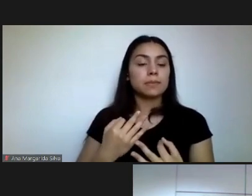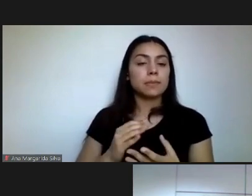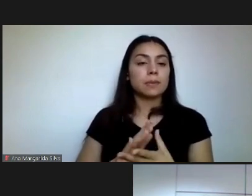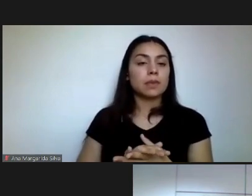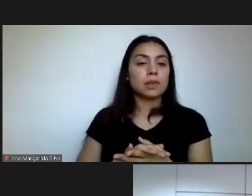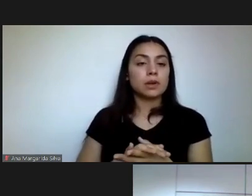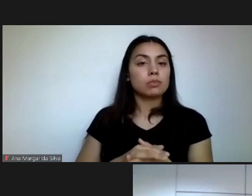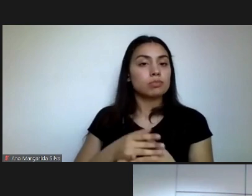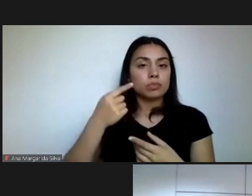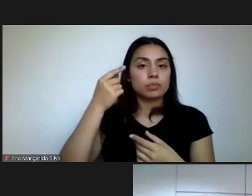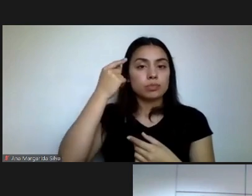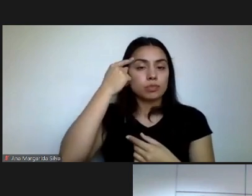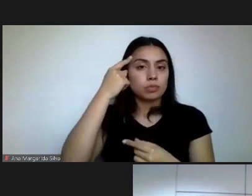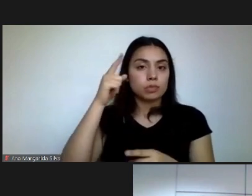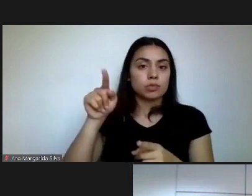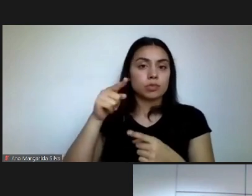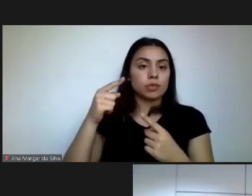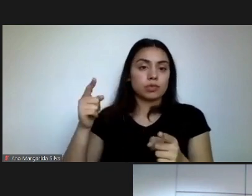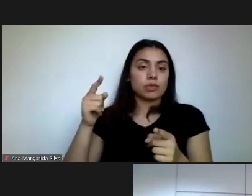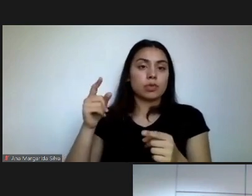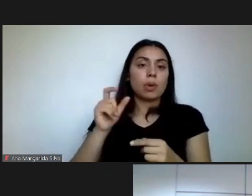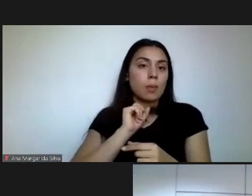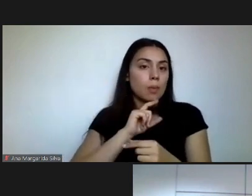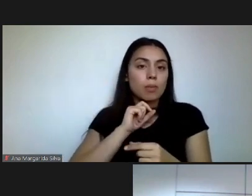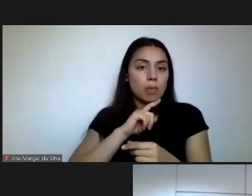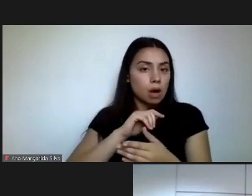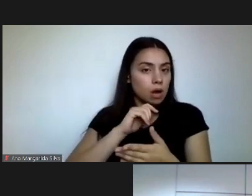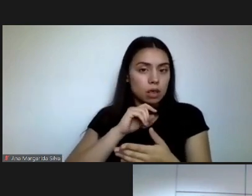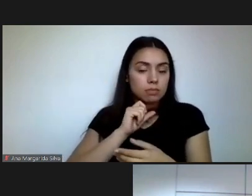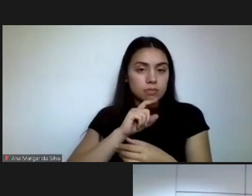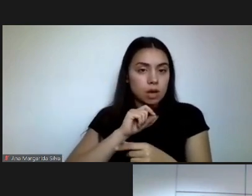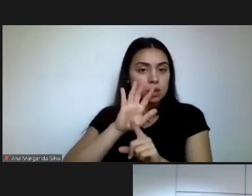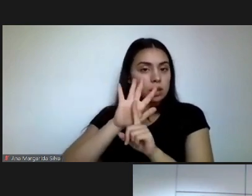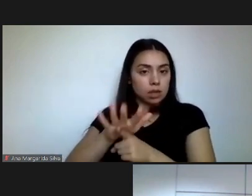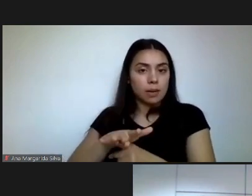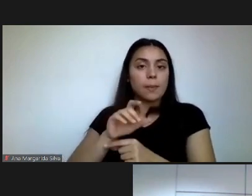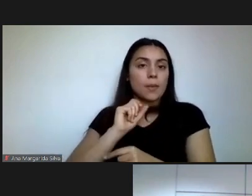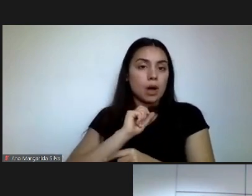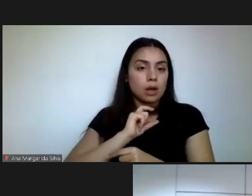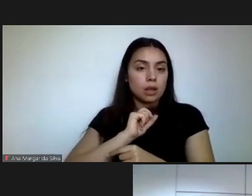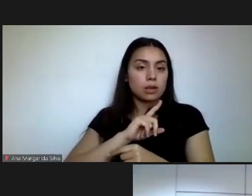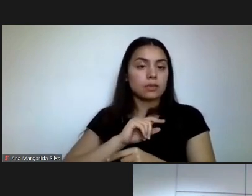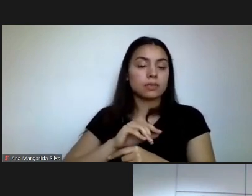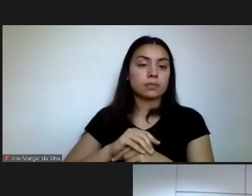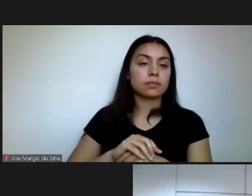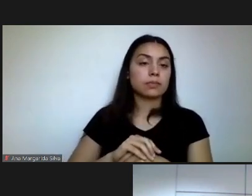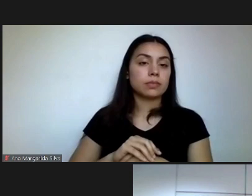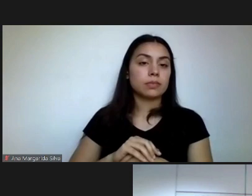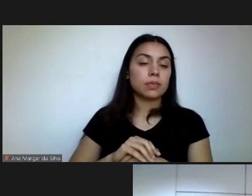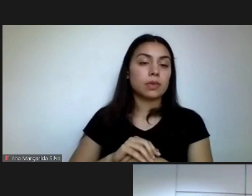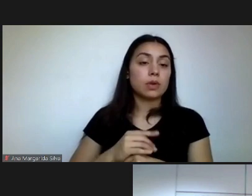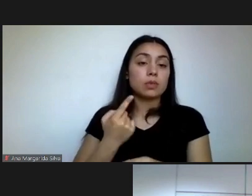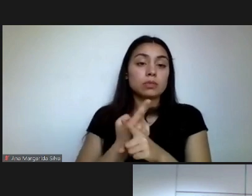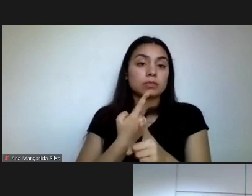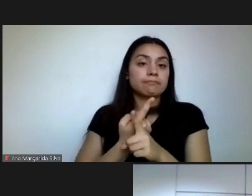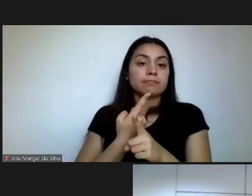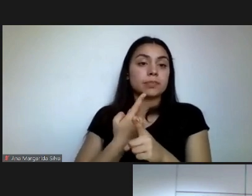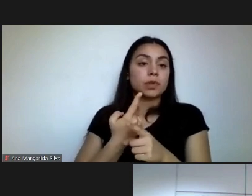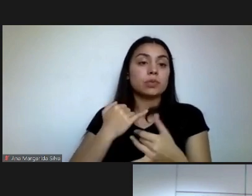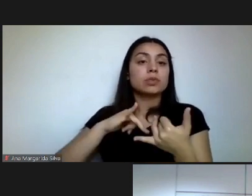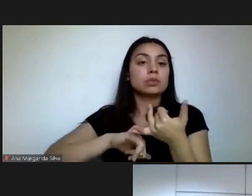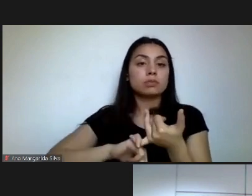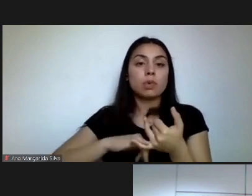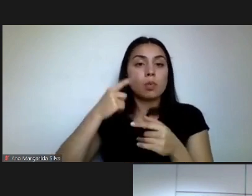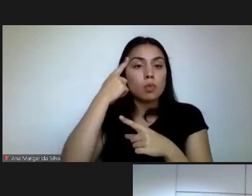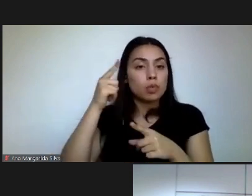ideia dos professores, que os professores também podem passar estereótipos, também podem passar intolerância, é verdade. É uma coisa que nós não somos